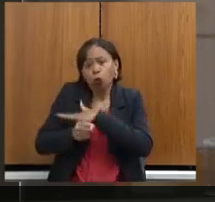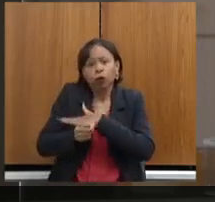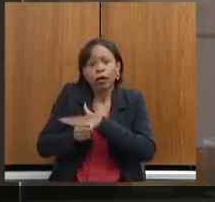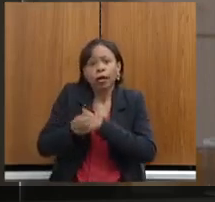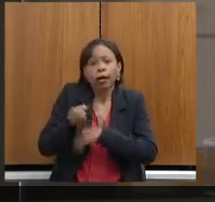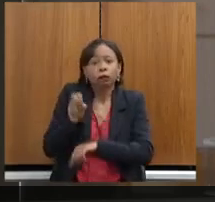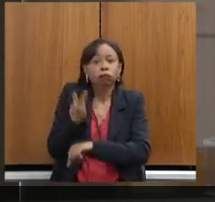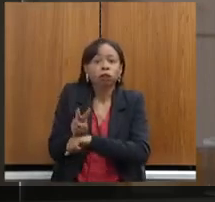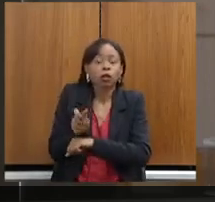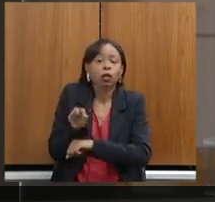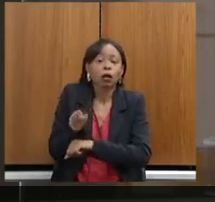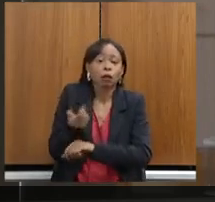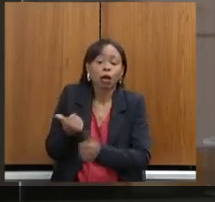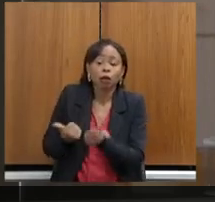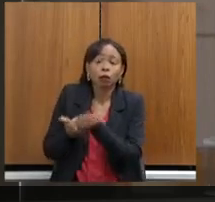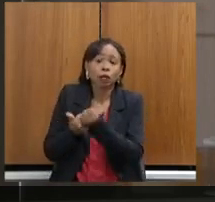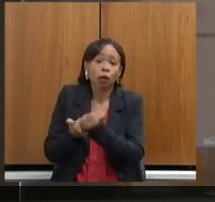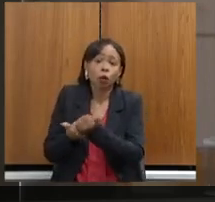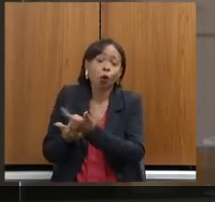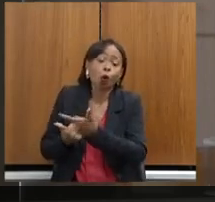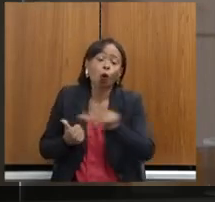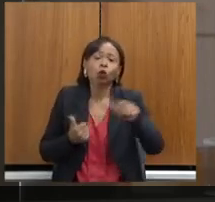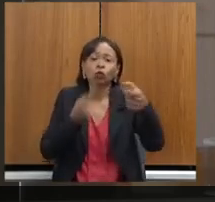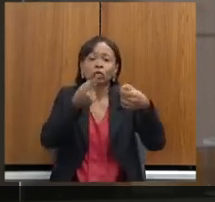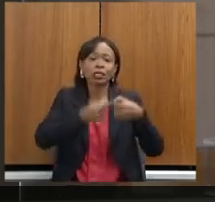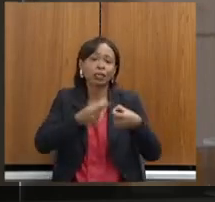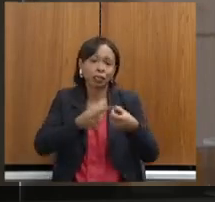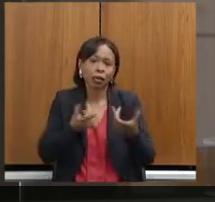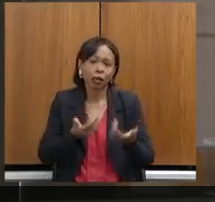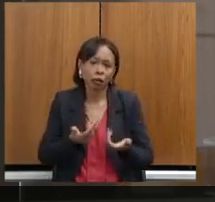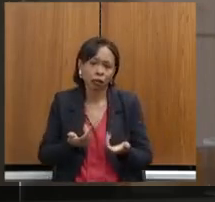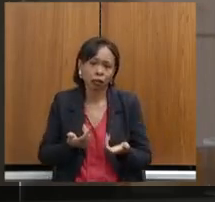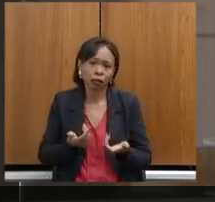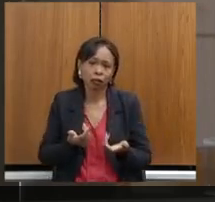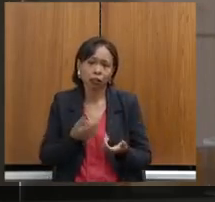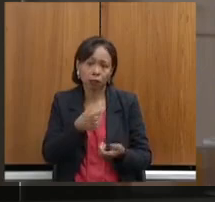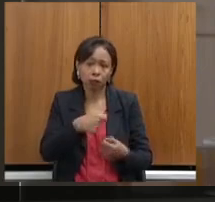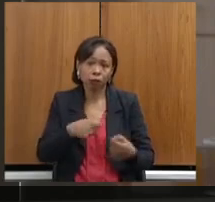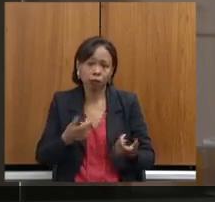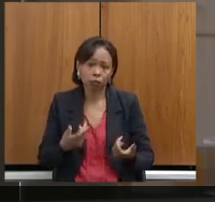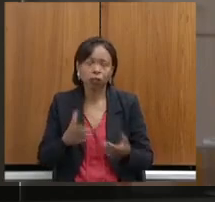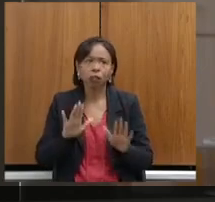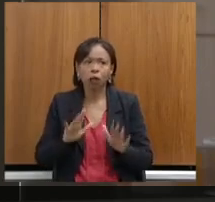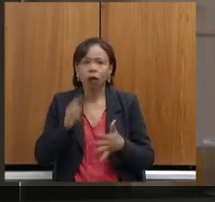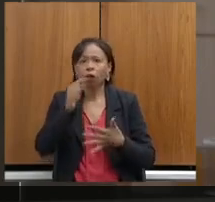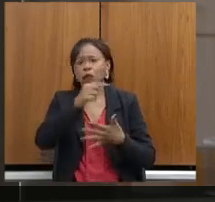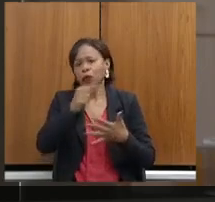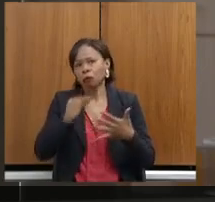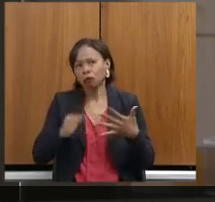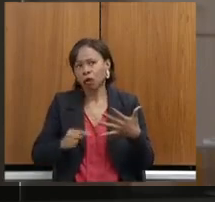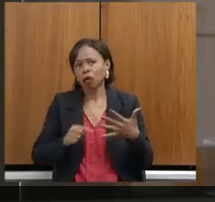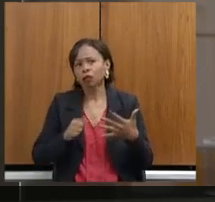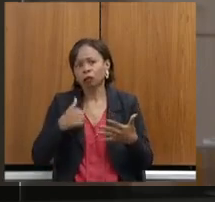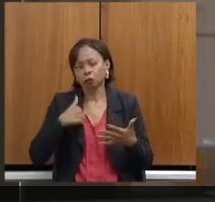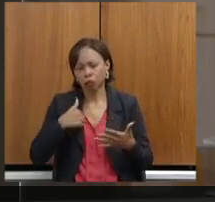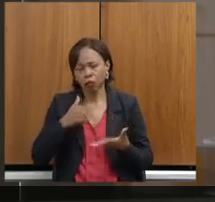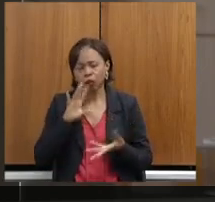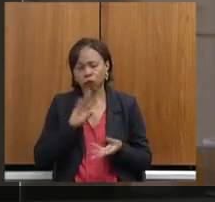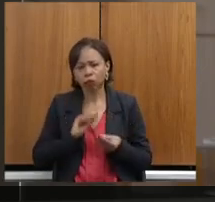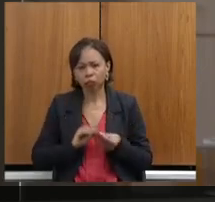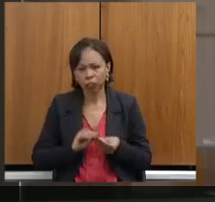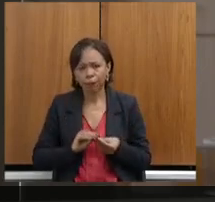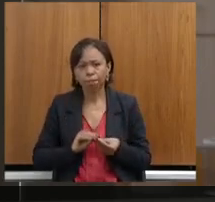ali para dar um suporte em uma cidade maior que está passando muito aperto né E são essas as minhas considerações